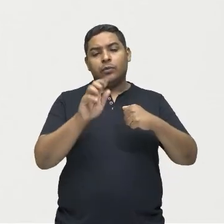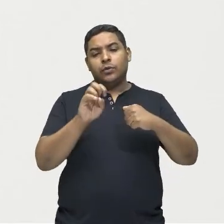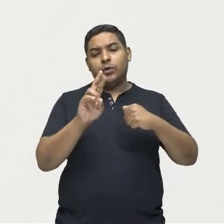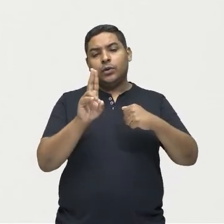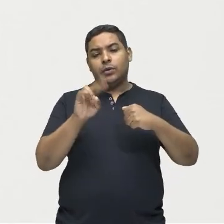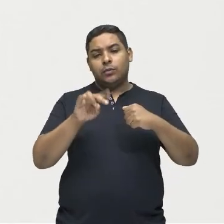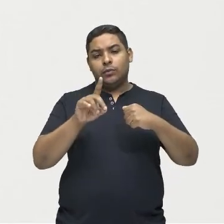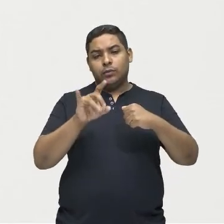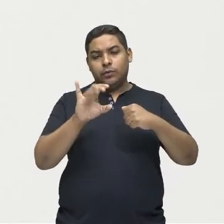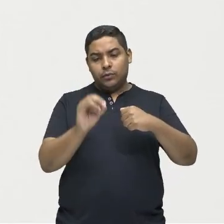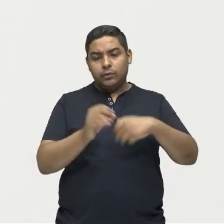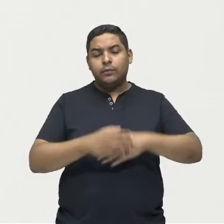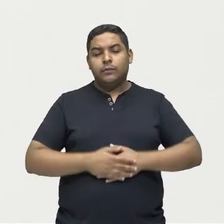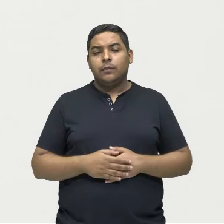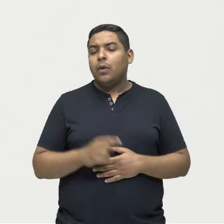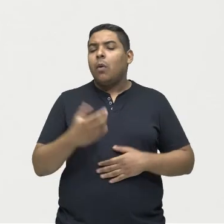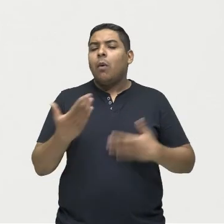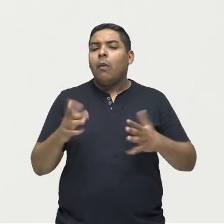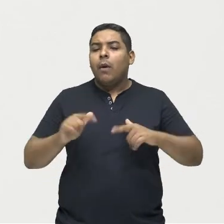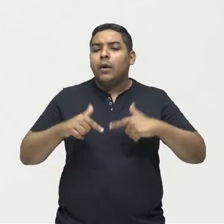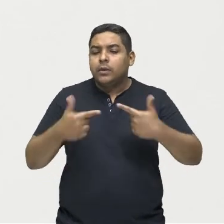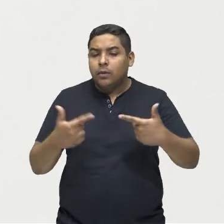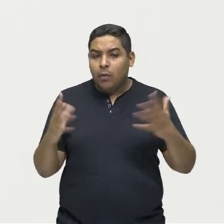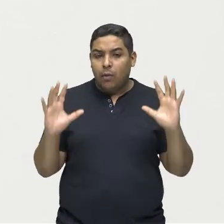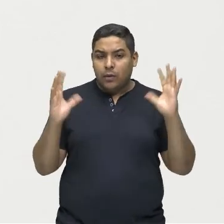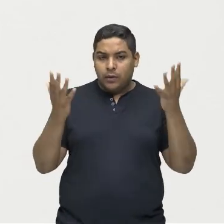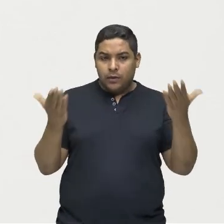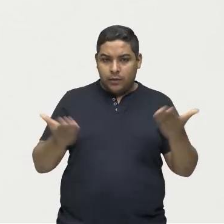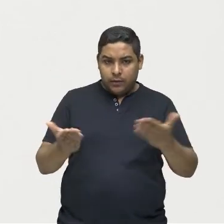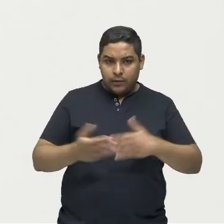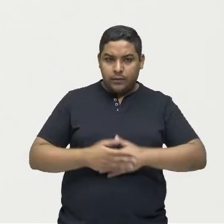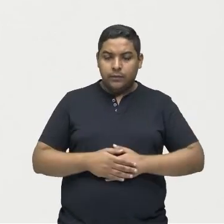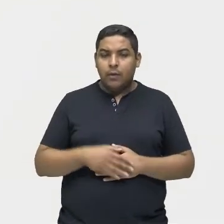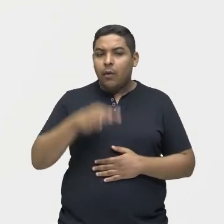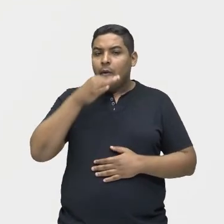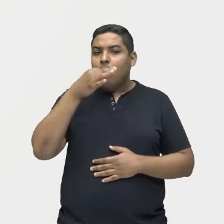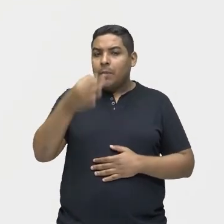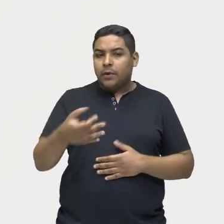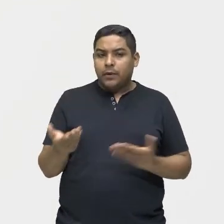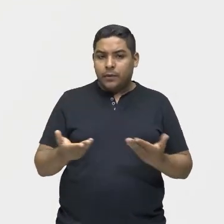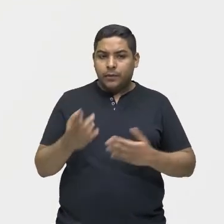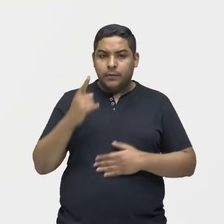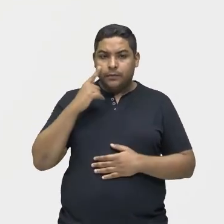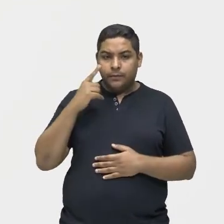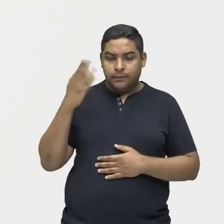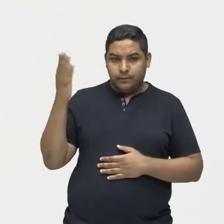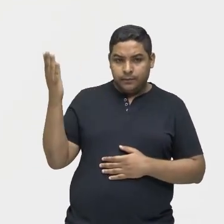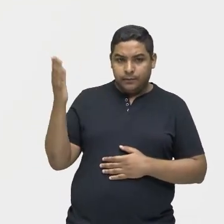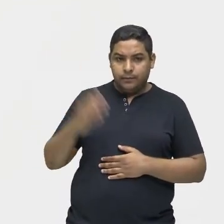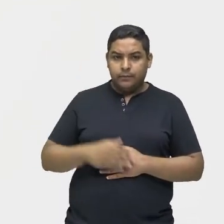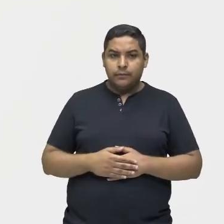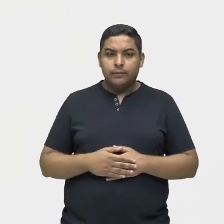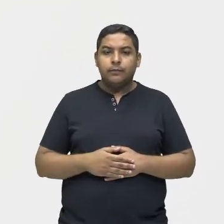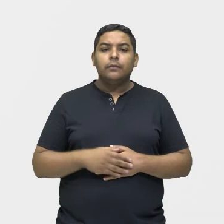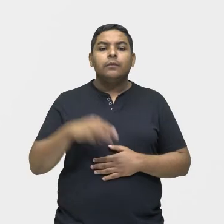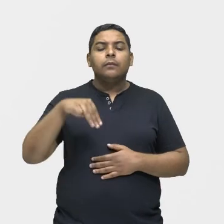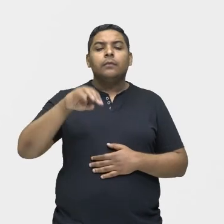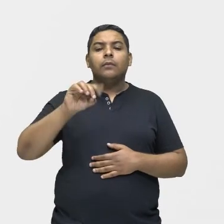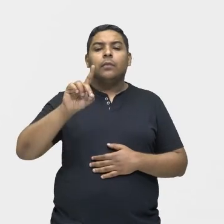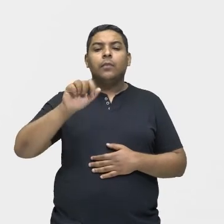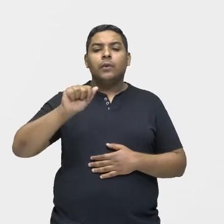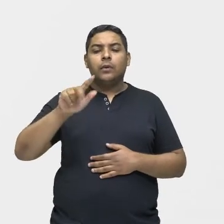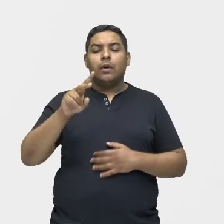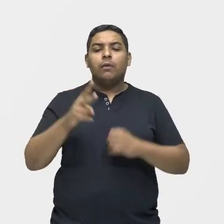né, indicando que a ação está acontecendo nesse momento. O comentário, então, da resposta, olha só. O modal, né, o verbo